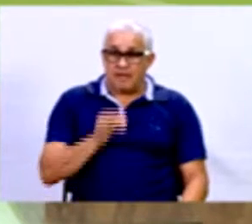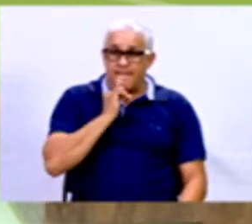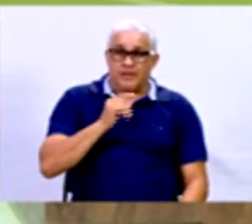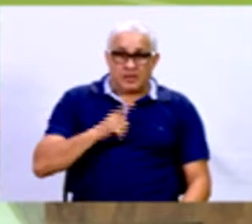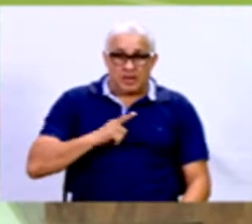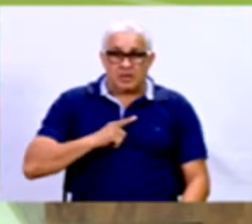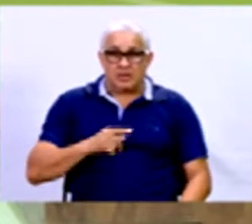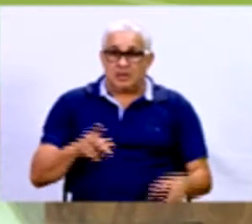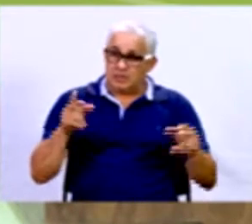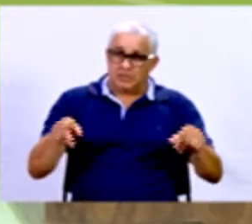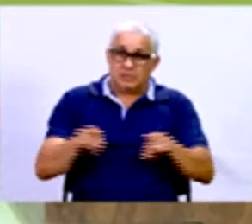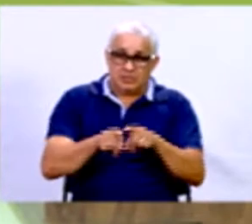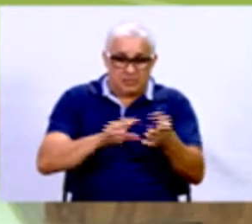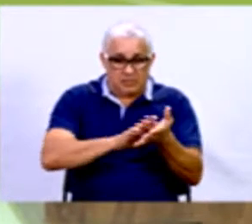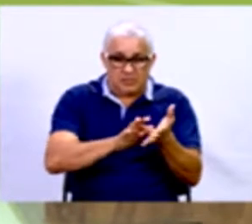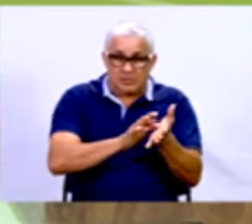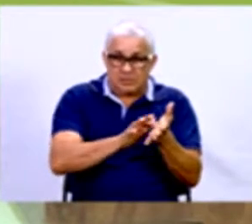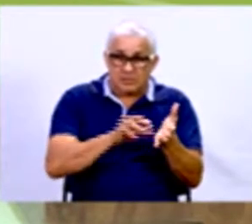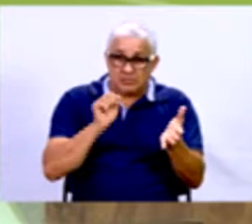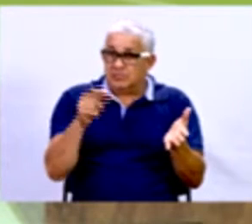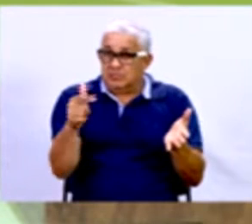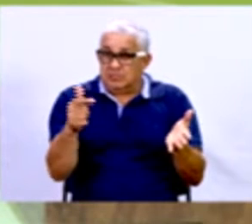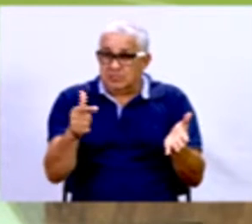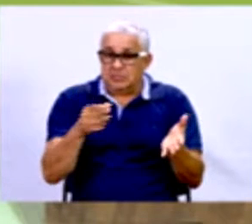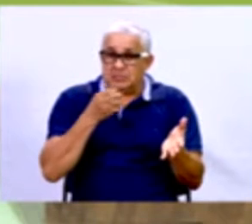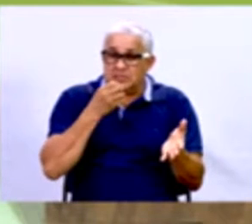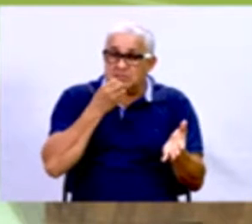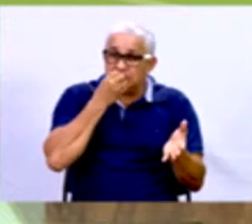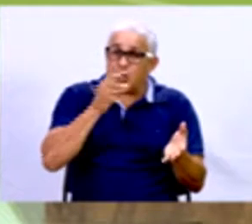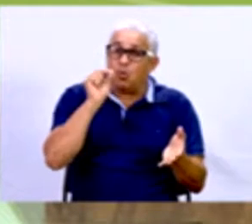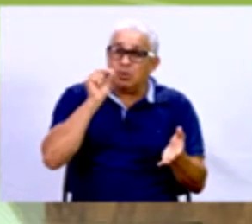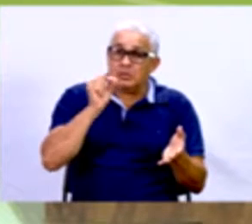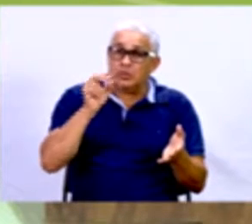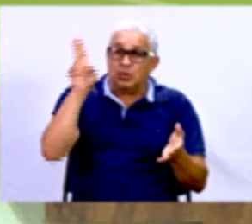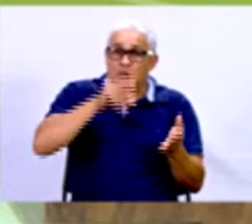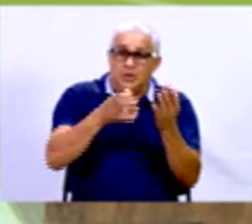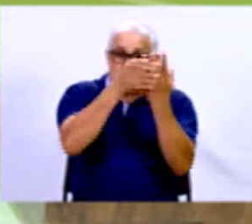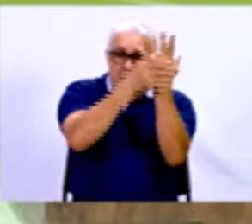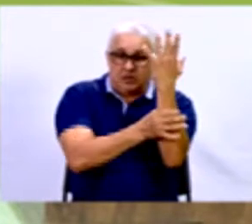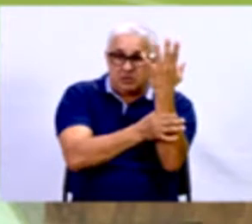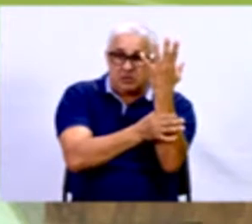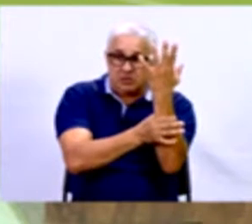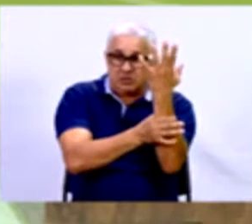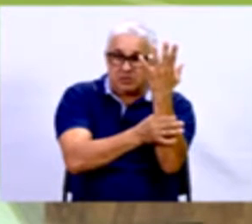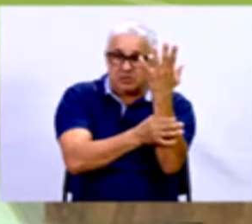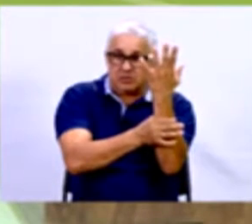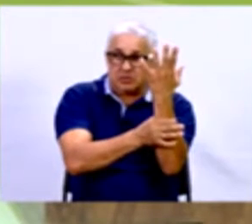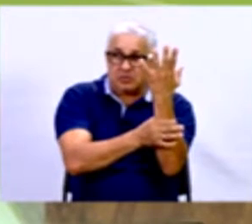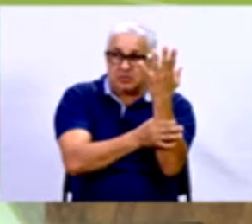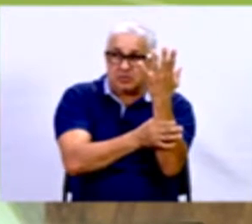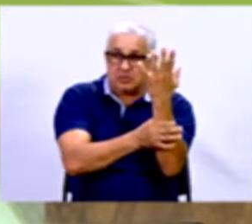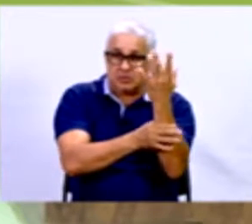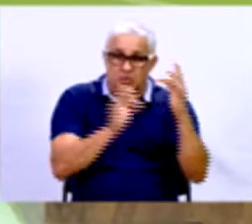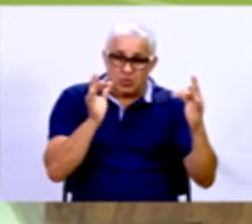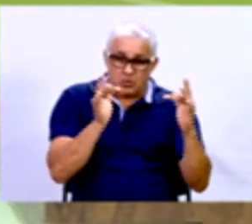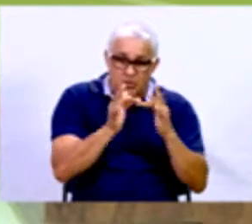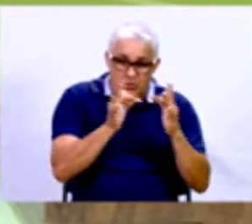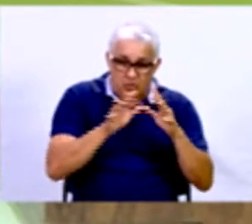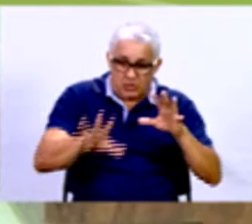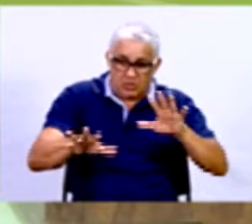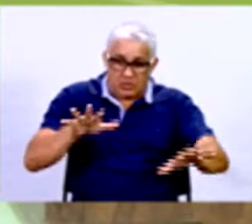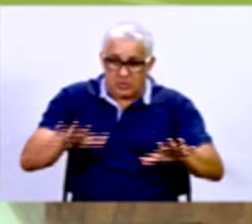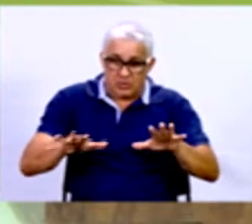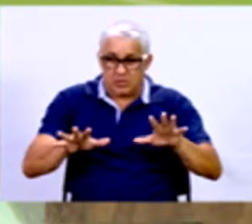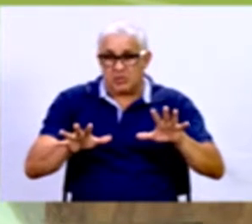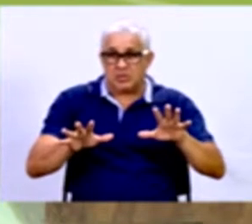algum ferimento na mão, ou mesmo que não tenha, é sempre muito bom utilizar uma luva para proteger o contato com os líquidos